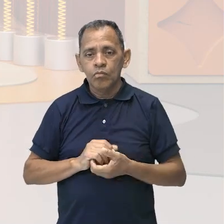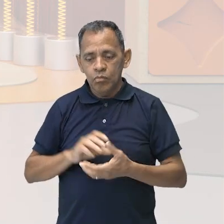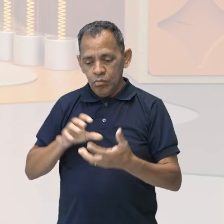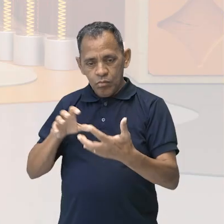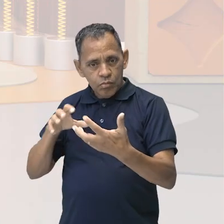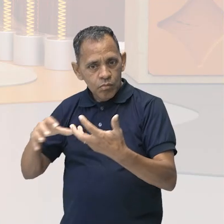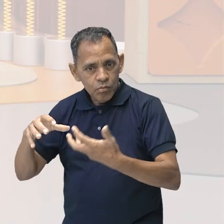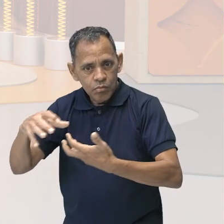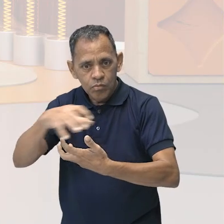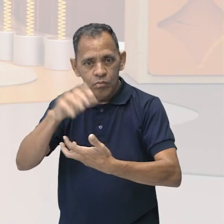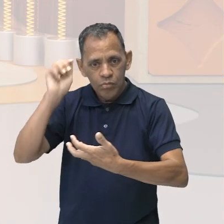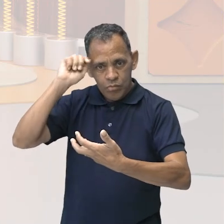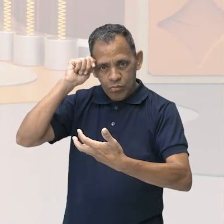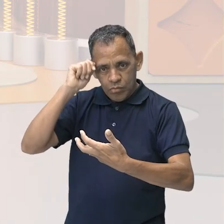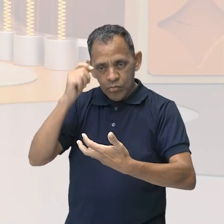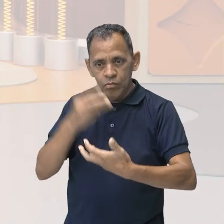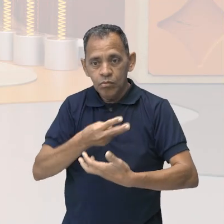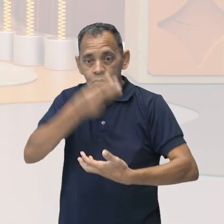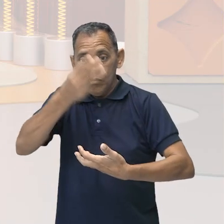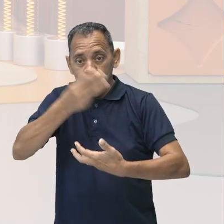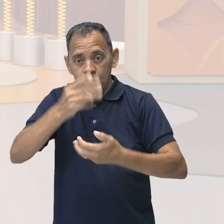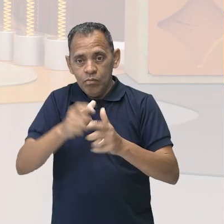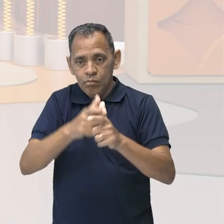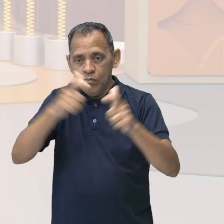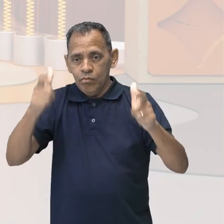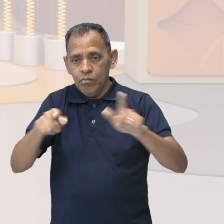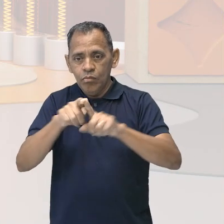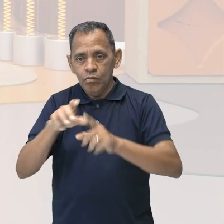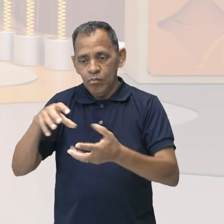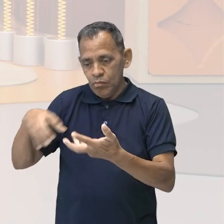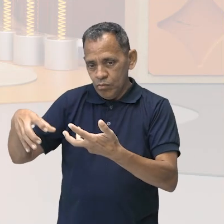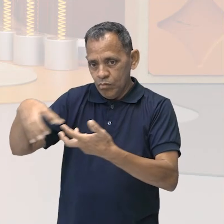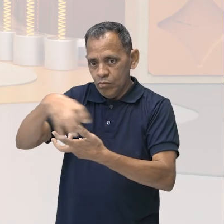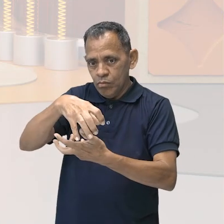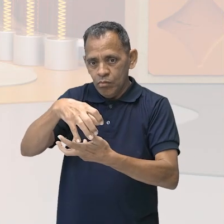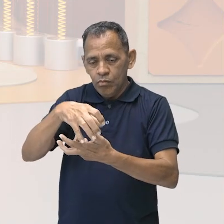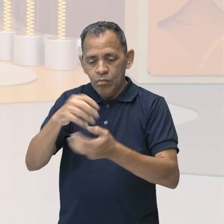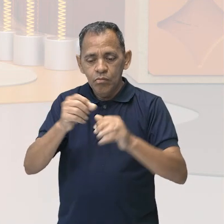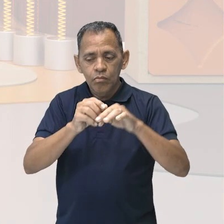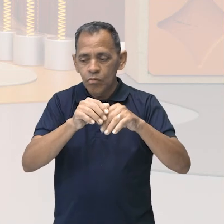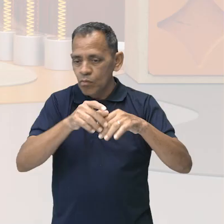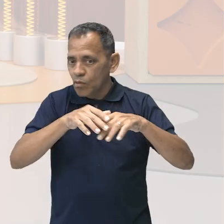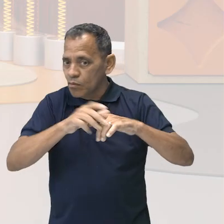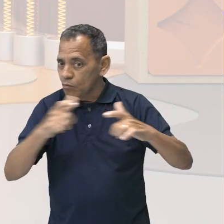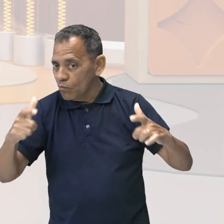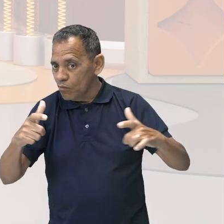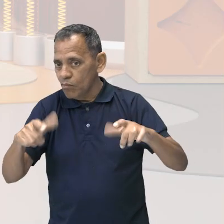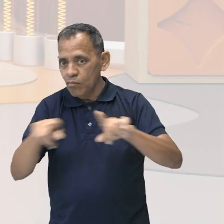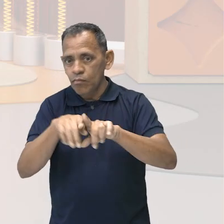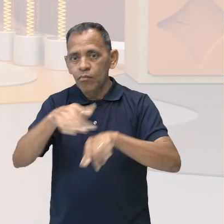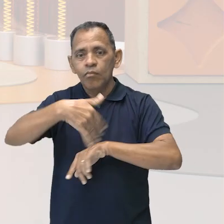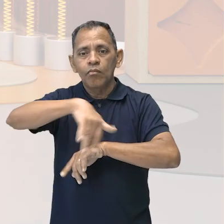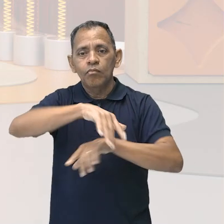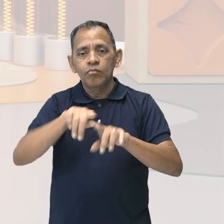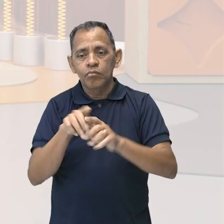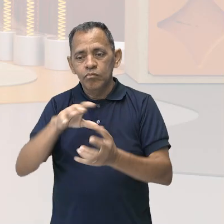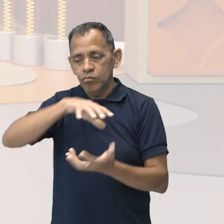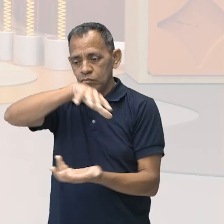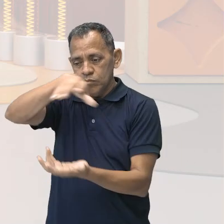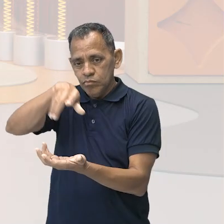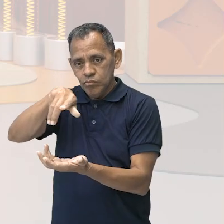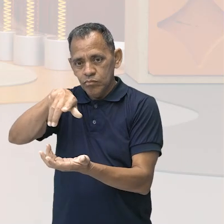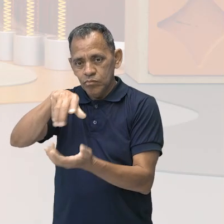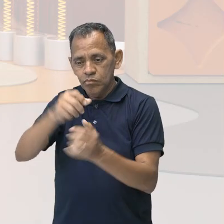continente africano, ele é o terceiro maior continente em extensão territorial, né? É o terceiro maior continente do planeta